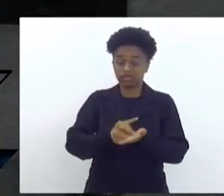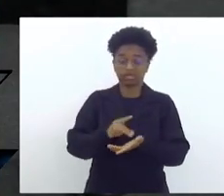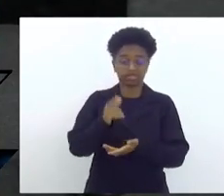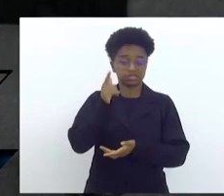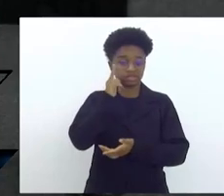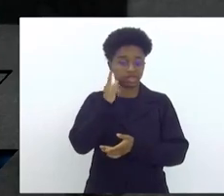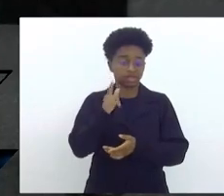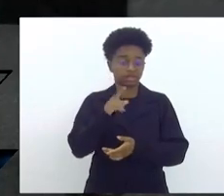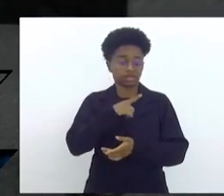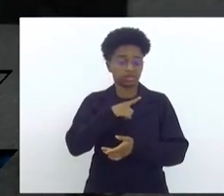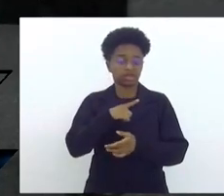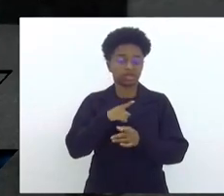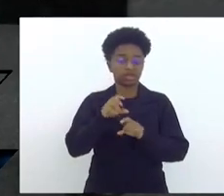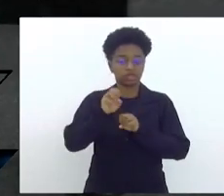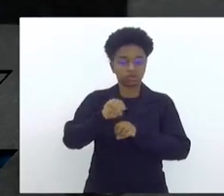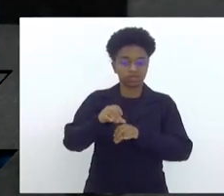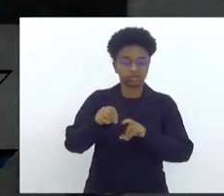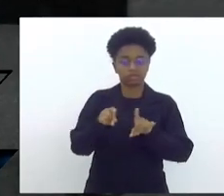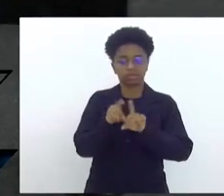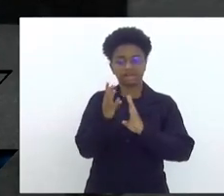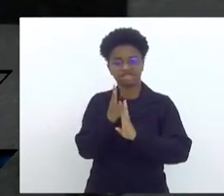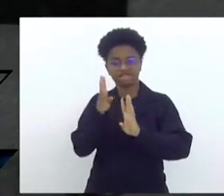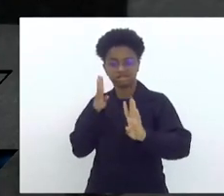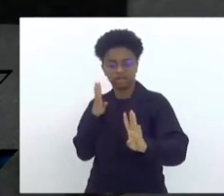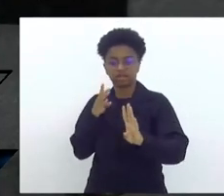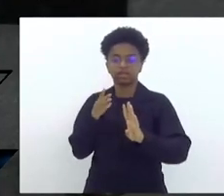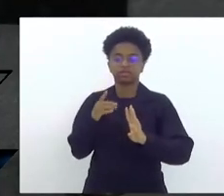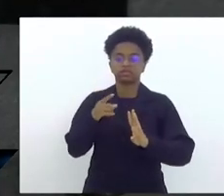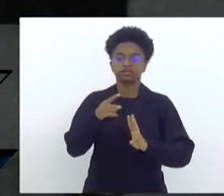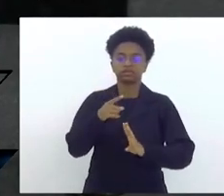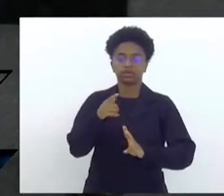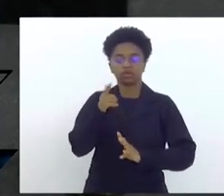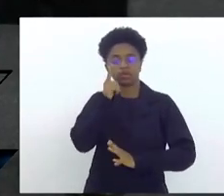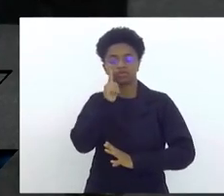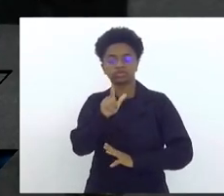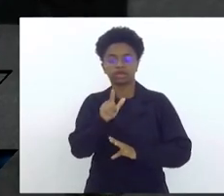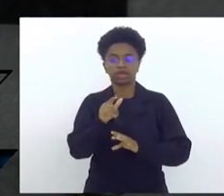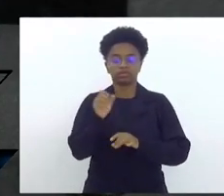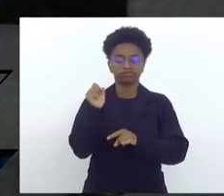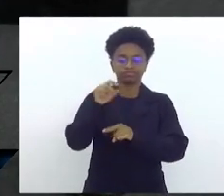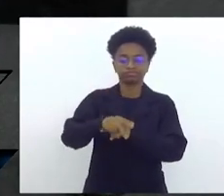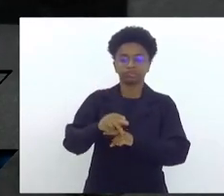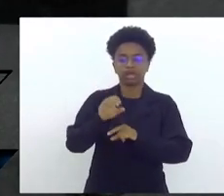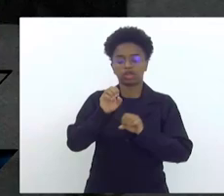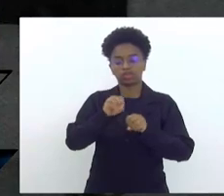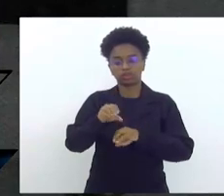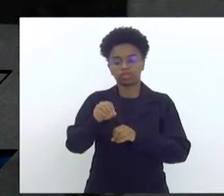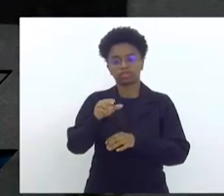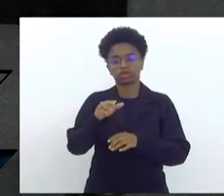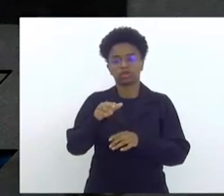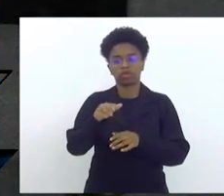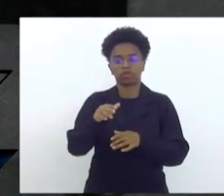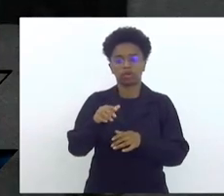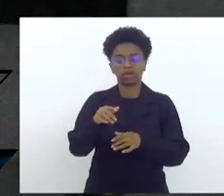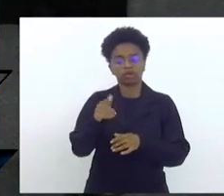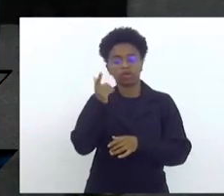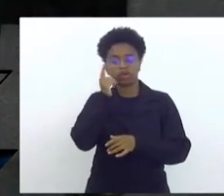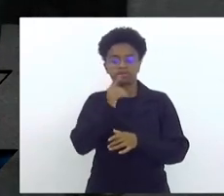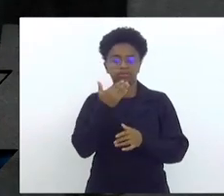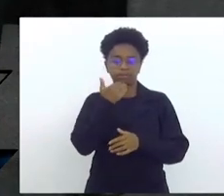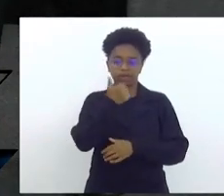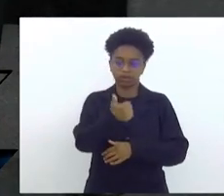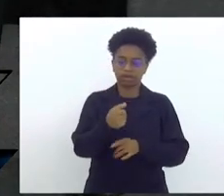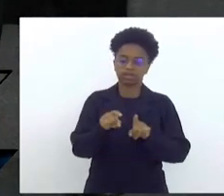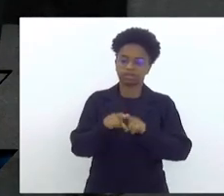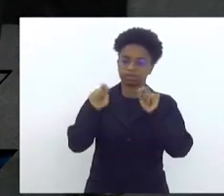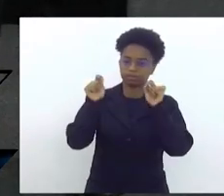a fila também integrada garante com que esse acesso a educação universal seja mais assertivo seja mais